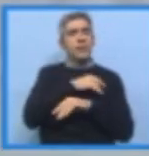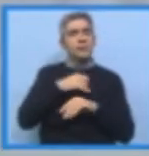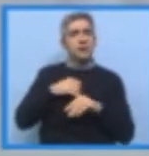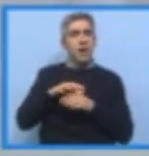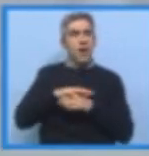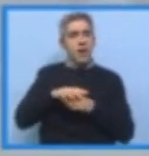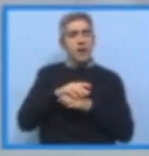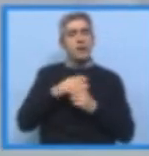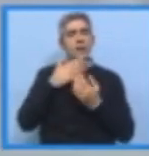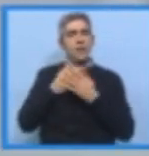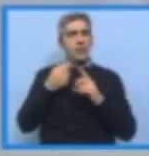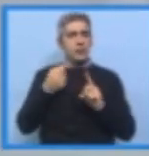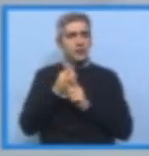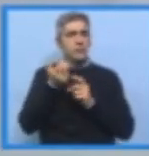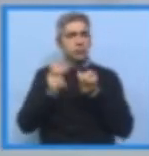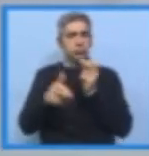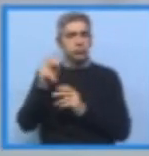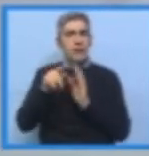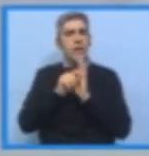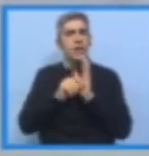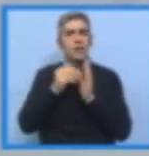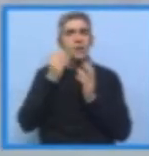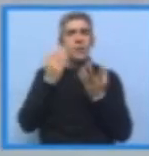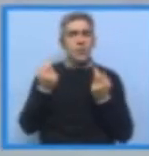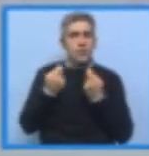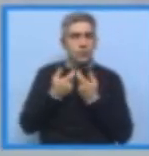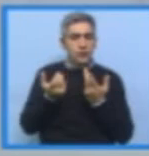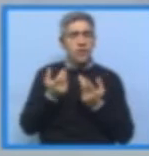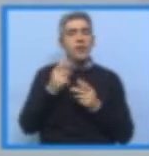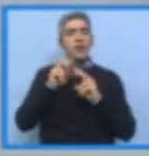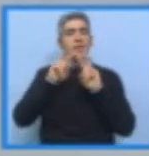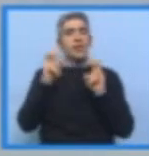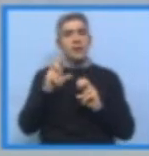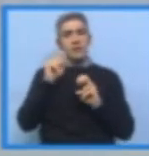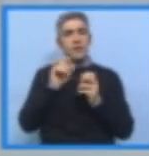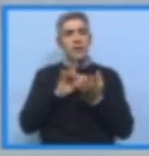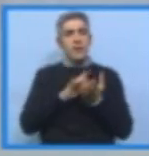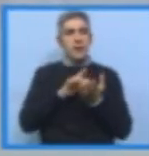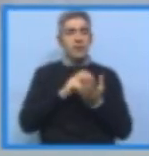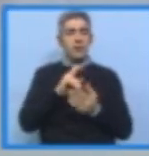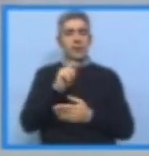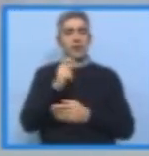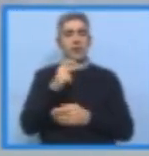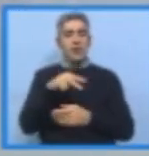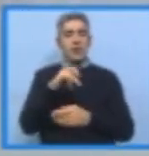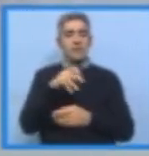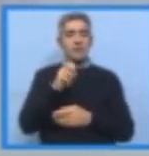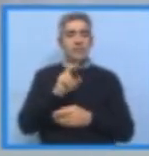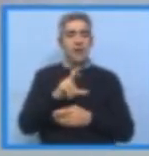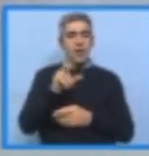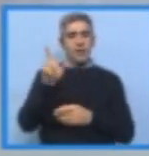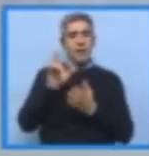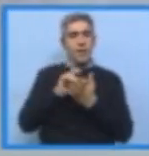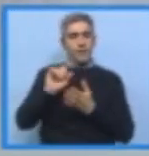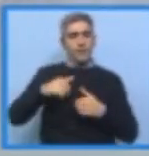vão lançando desafios também no plano ético. Um tema a que não é alheio também o livro Reanimar, da sua autoria, e que